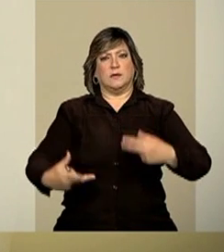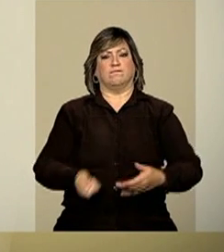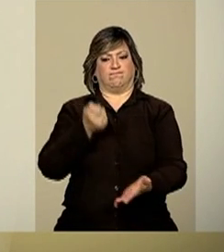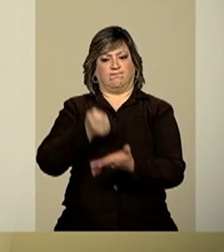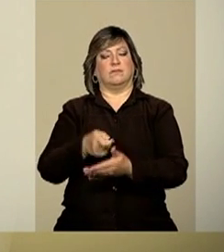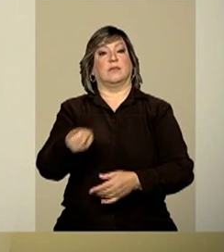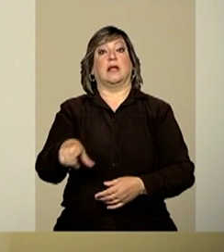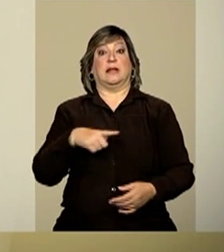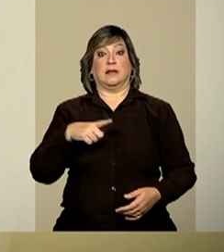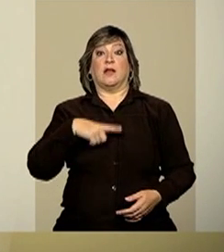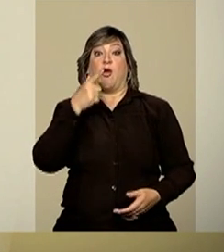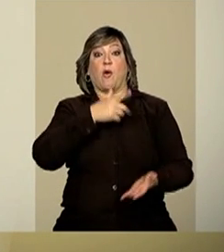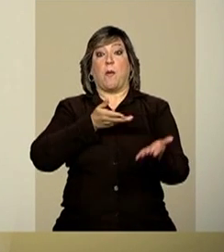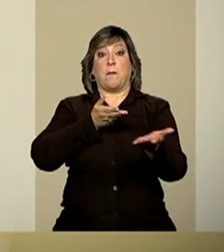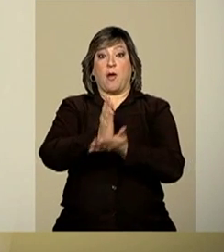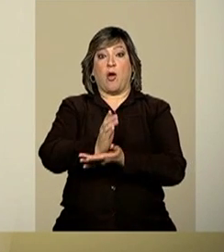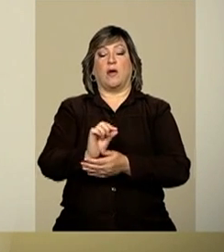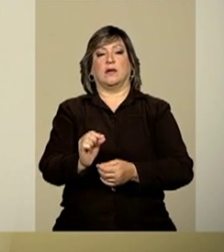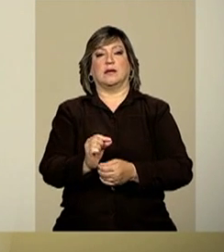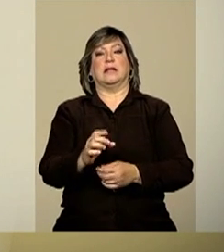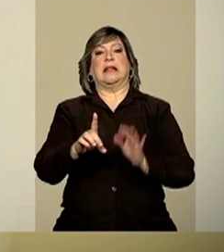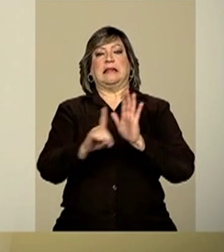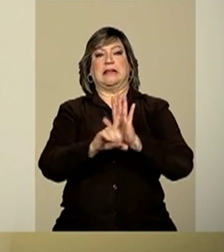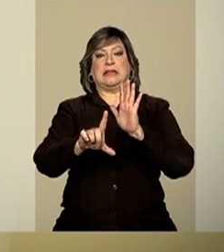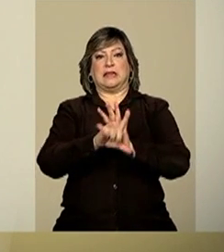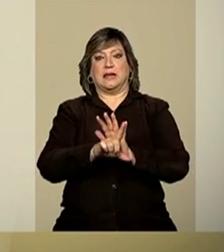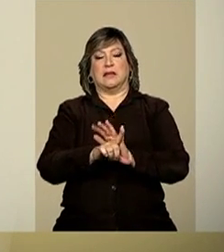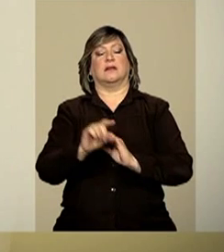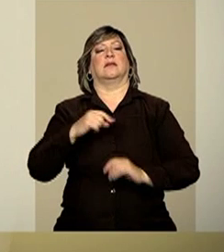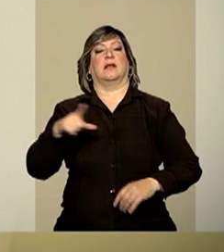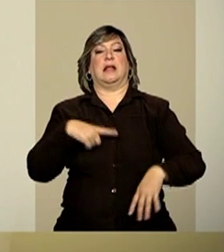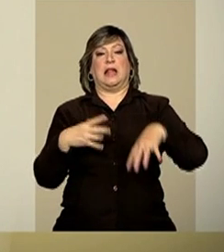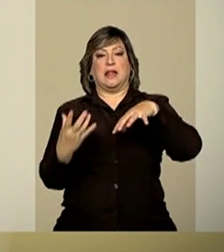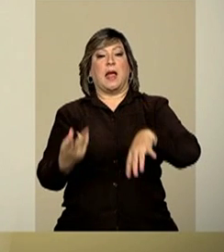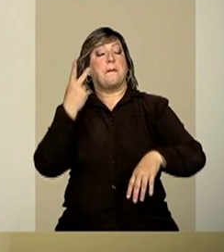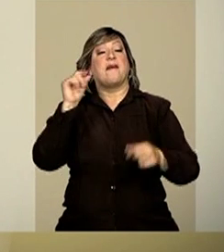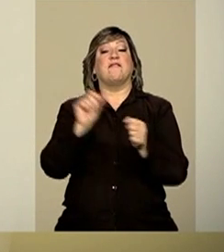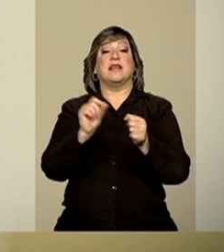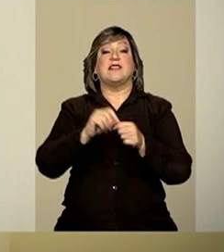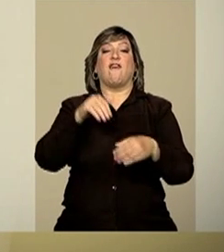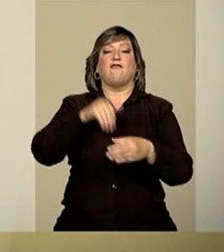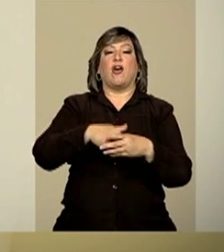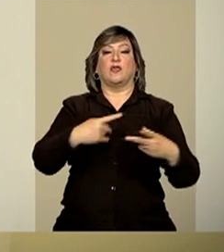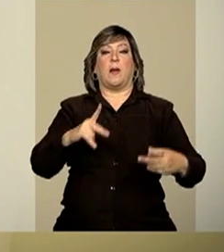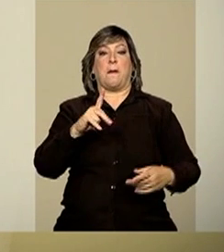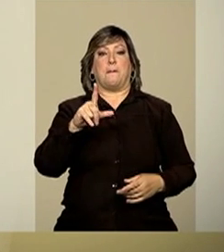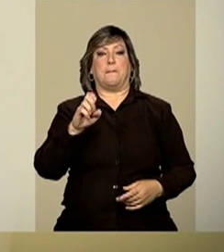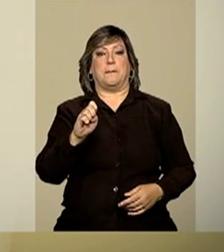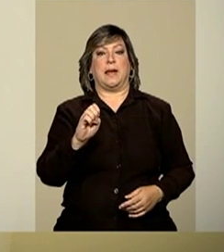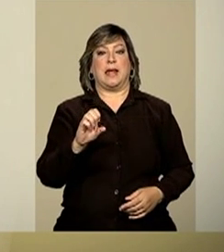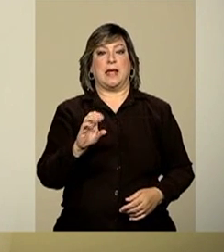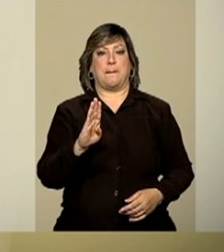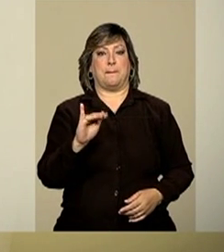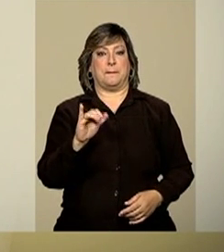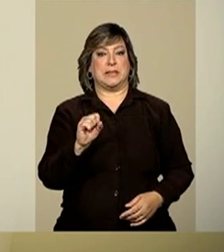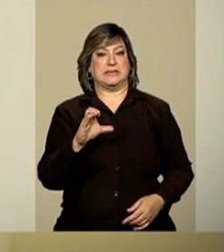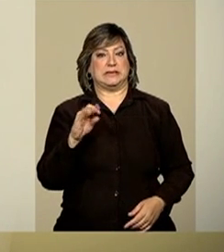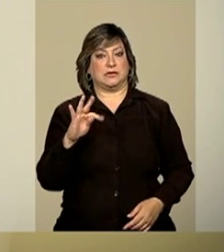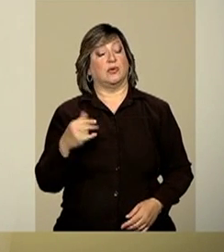decreto legislativo para a realização do plebiscito. Queremos mais transparência, mais